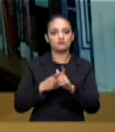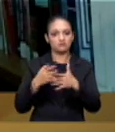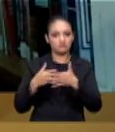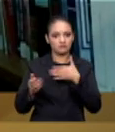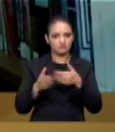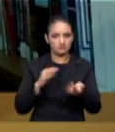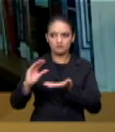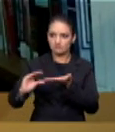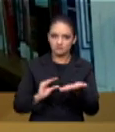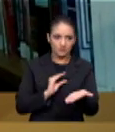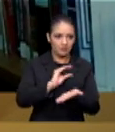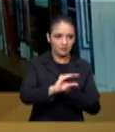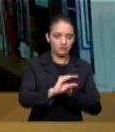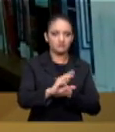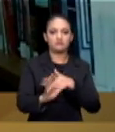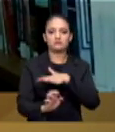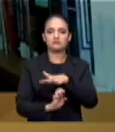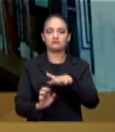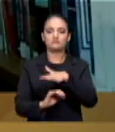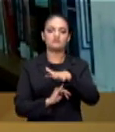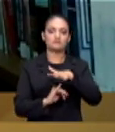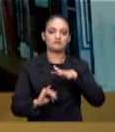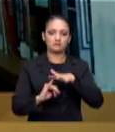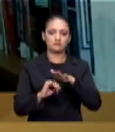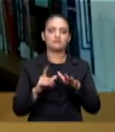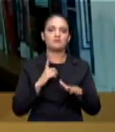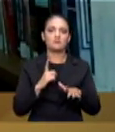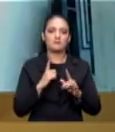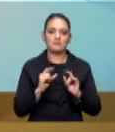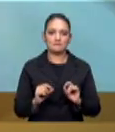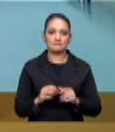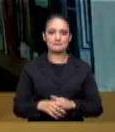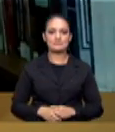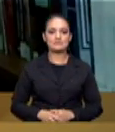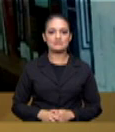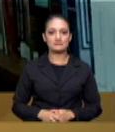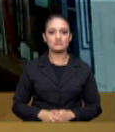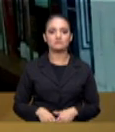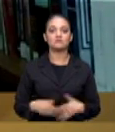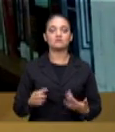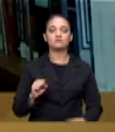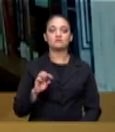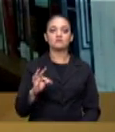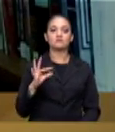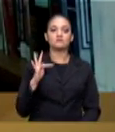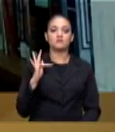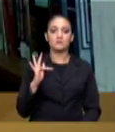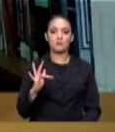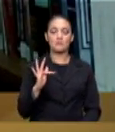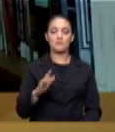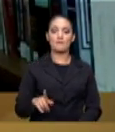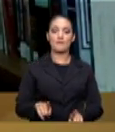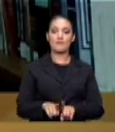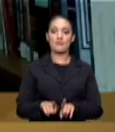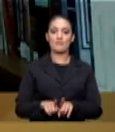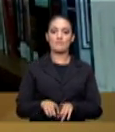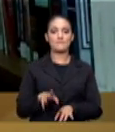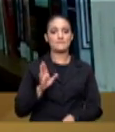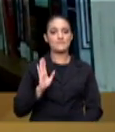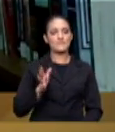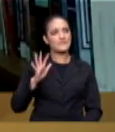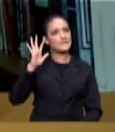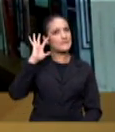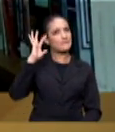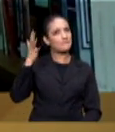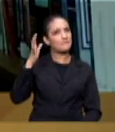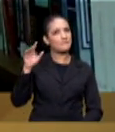por ele, suas autarquias e fundações que instituírem e mantiverem. E o Supremo Tribunal Federal também já decidiu